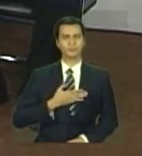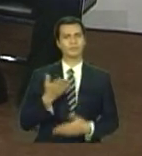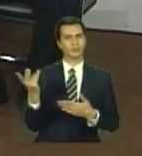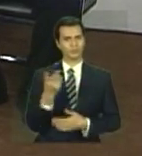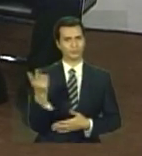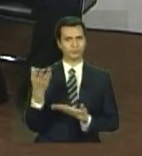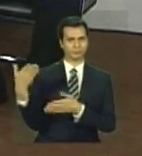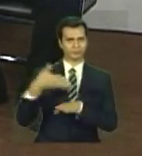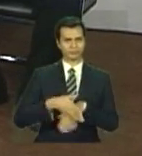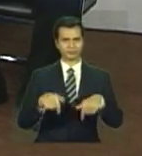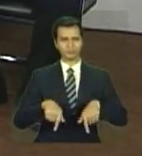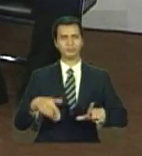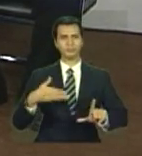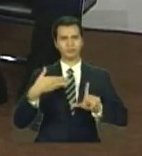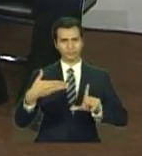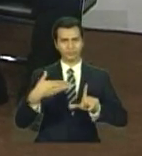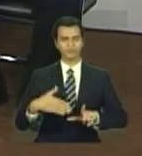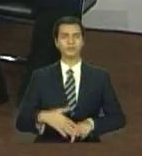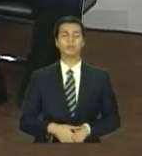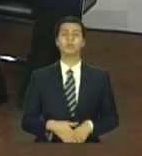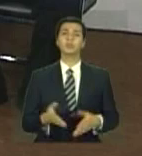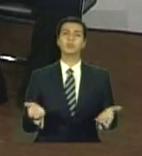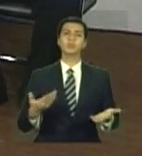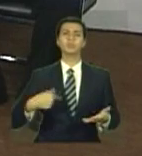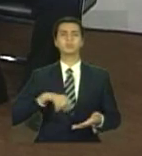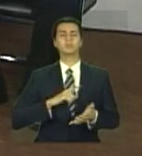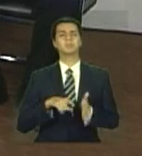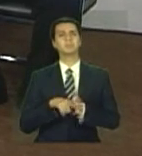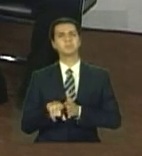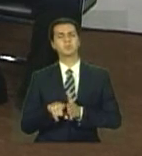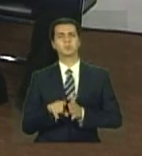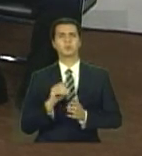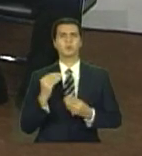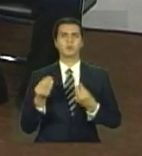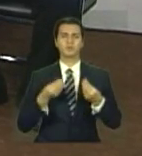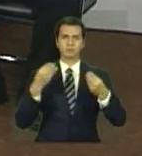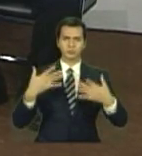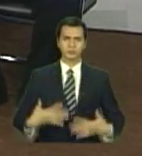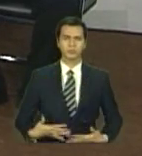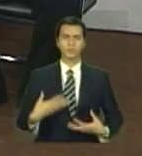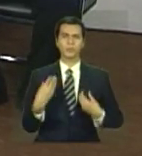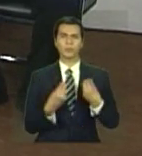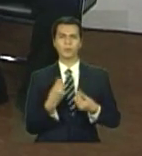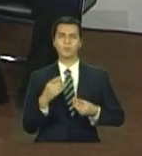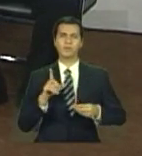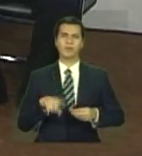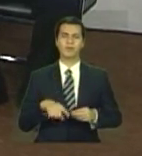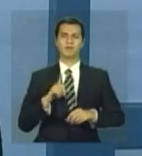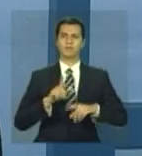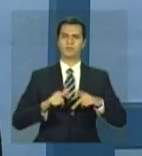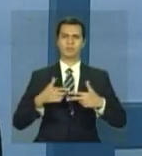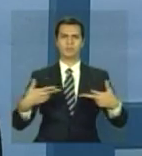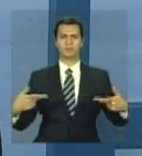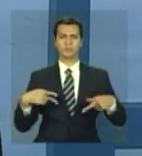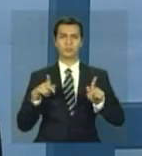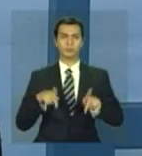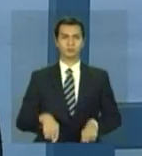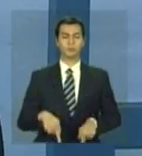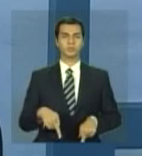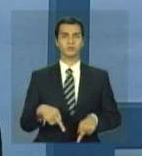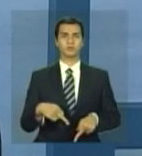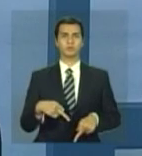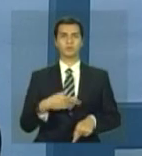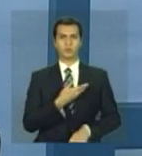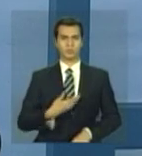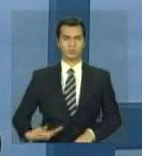um pouquinho a falar sobre essa questão dos equipamentos públicos. Eu queria começar justamente com você, Maia. Bom, esses equipamentos públicos de alimentação e